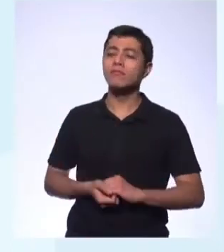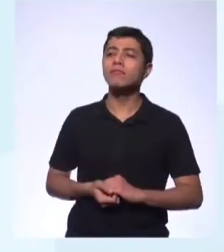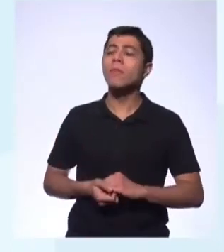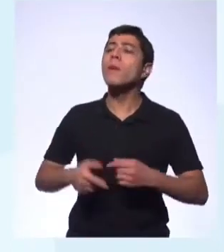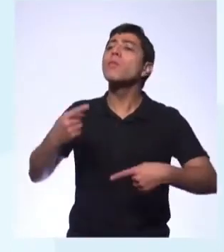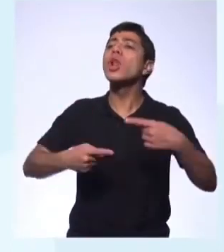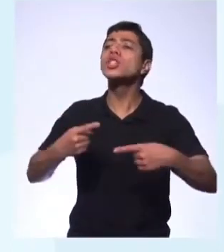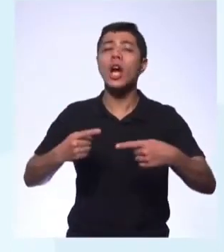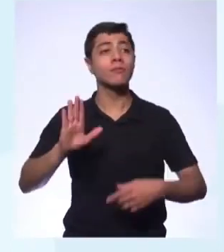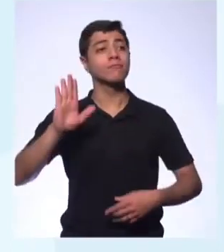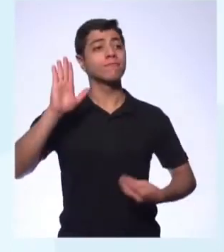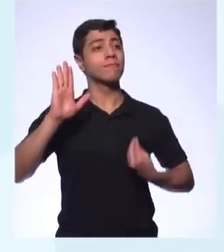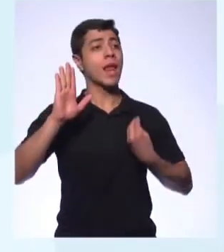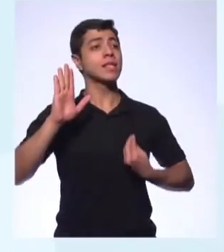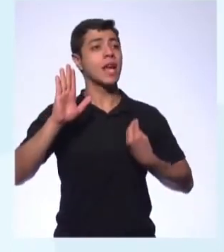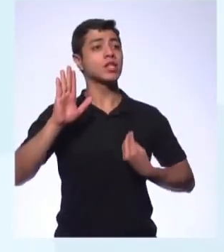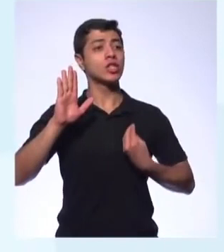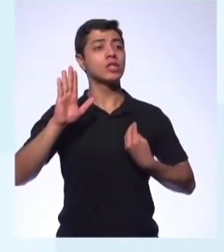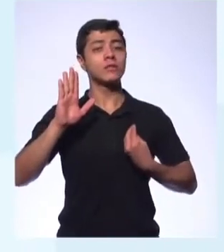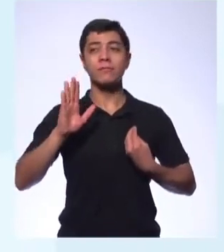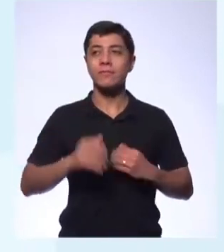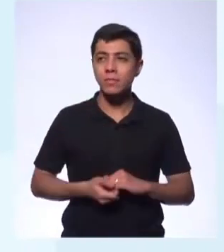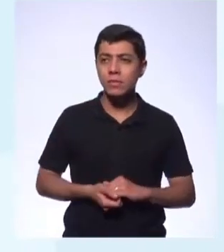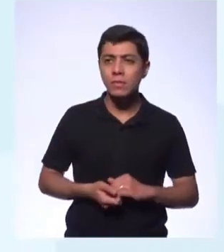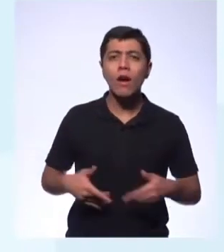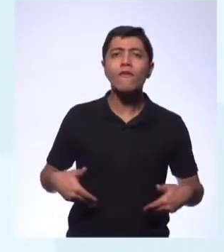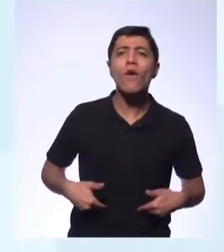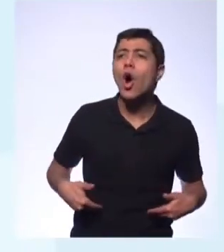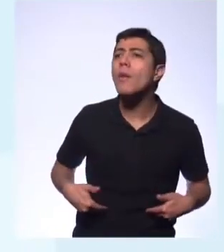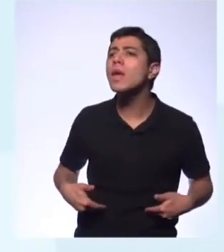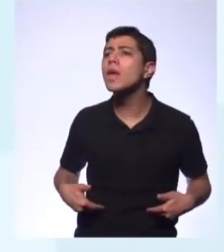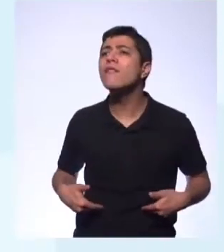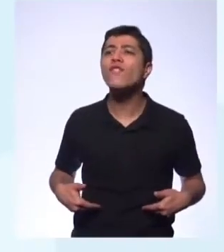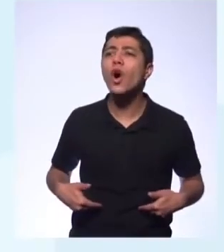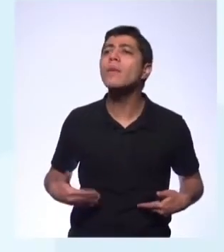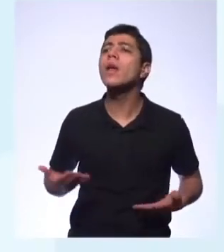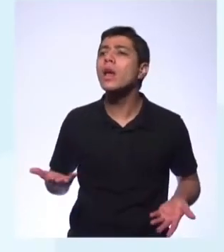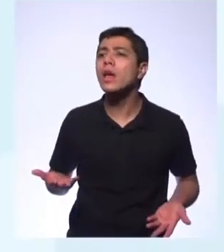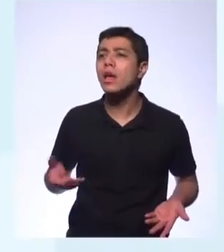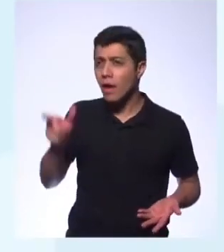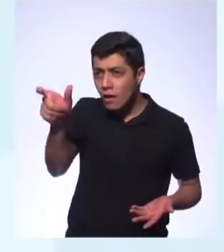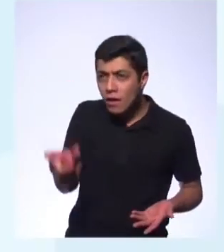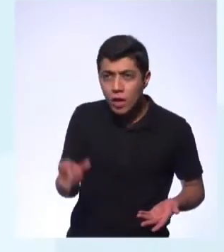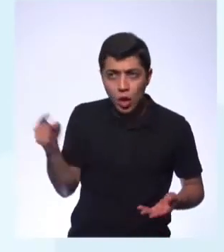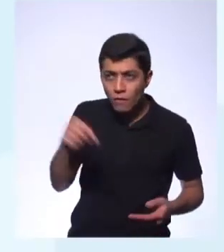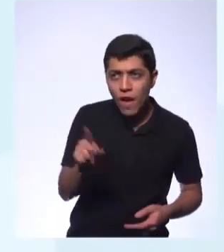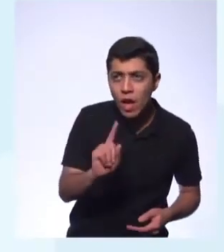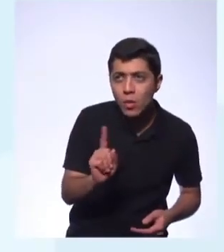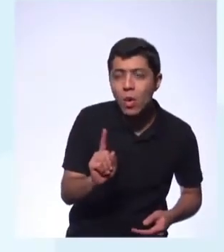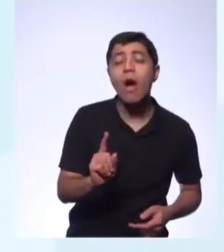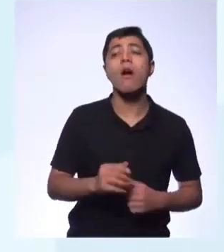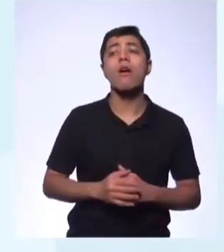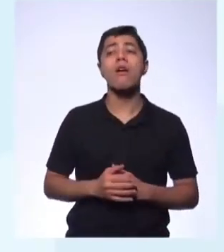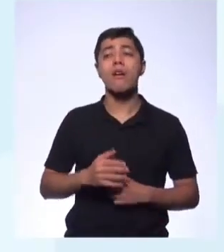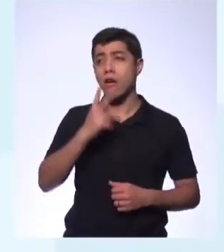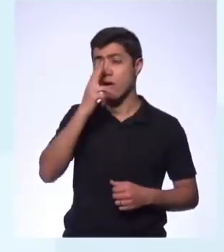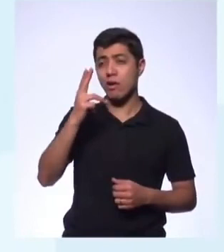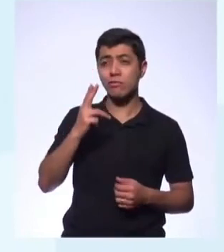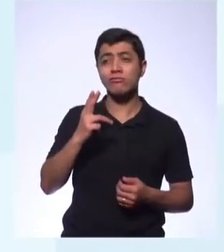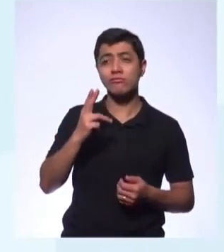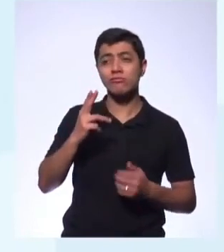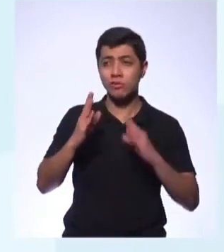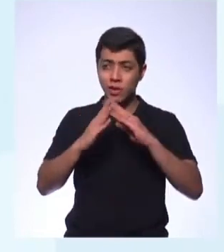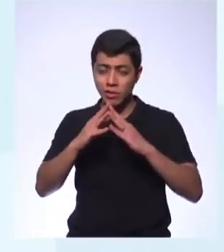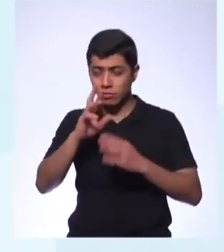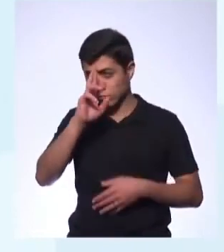Presente. A fome não veio? Está jantando, talvez. Febre amarela.